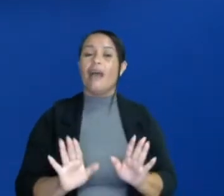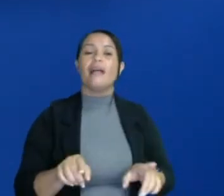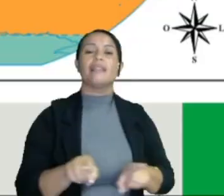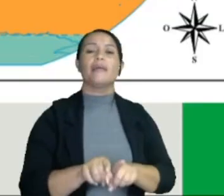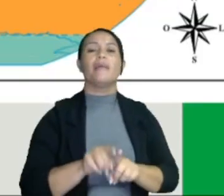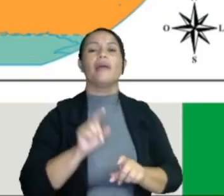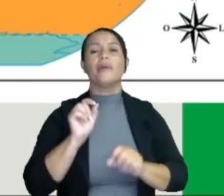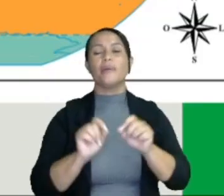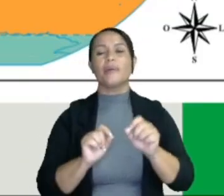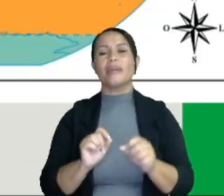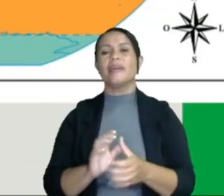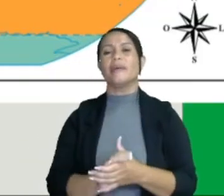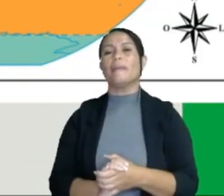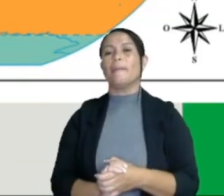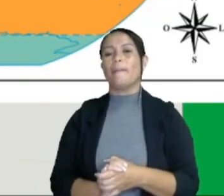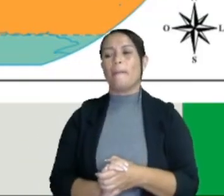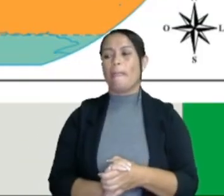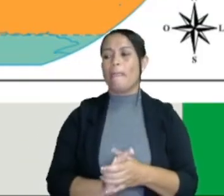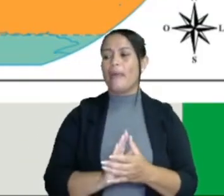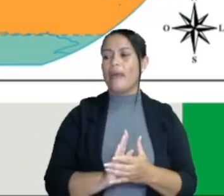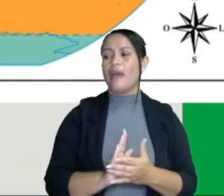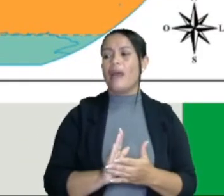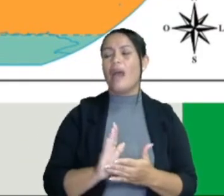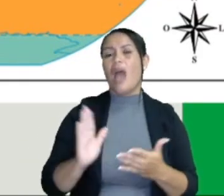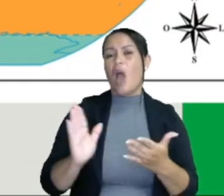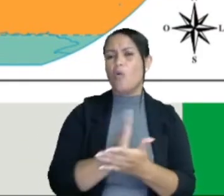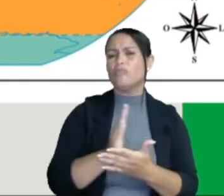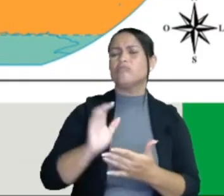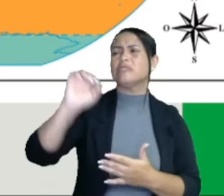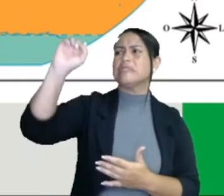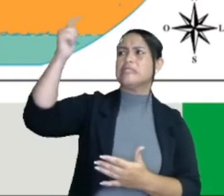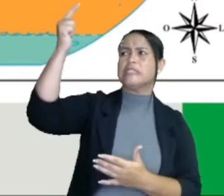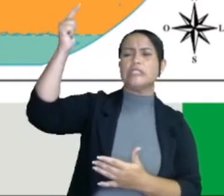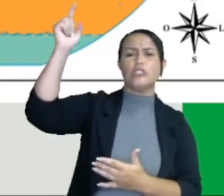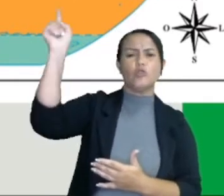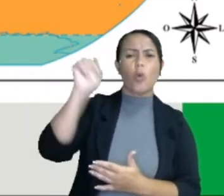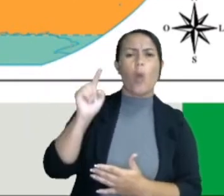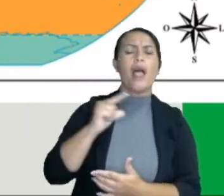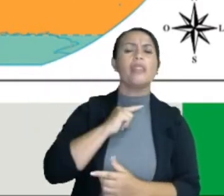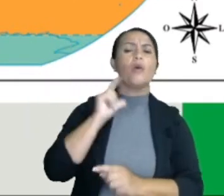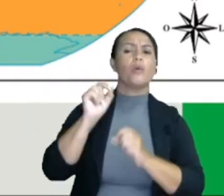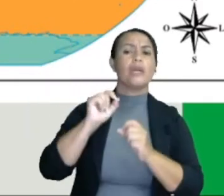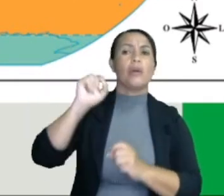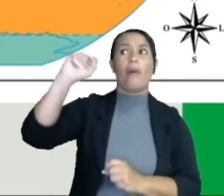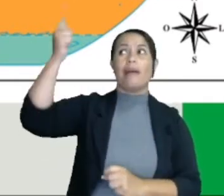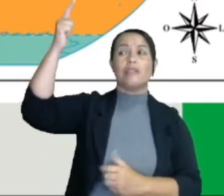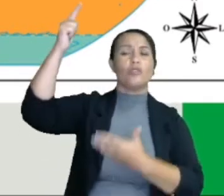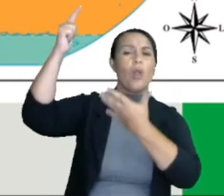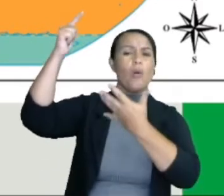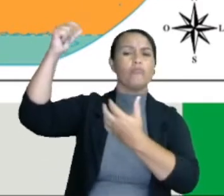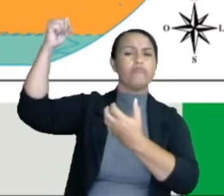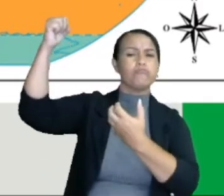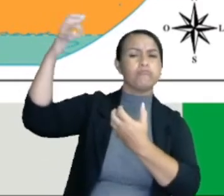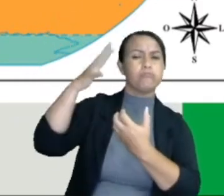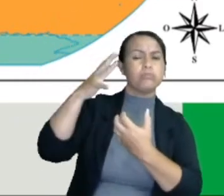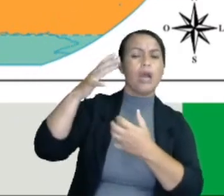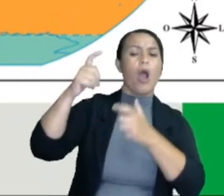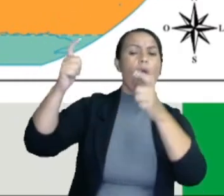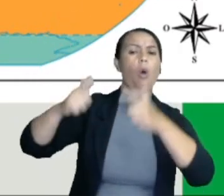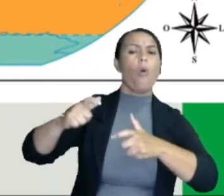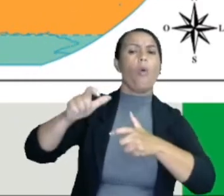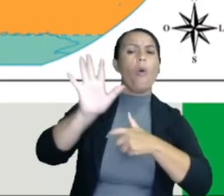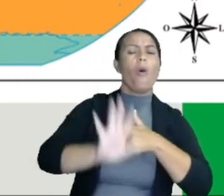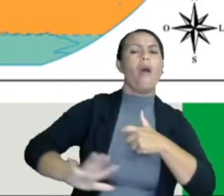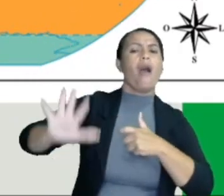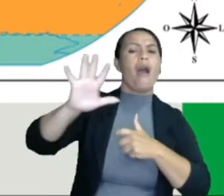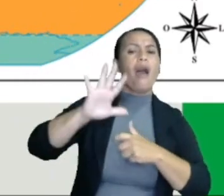sobre isso, essa questão da incidência de radiação solar tem a ver exatamente com a forma como o raio solar bate em determinada área da